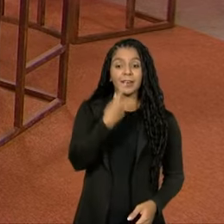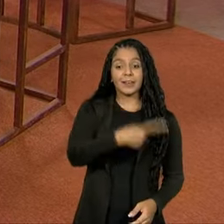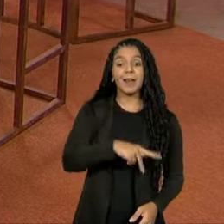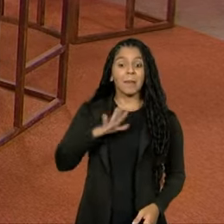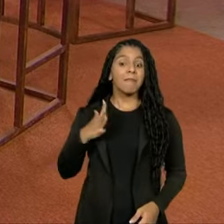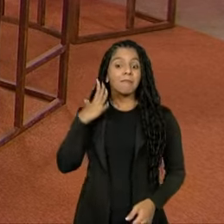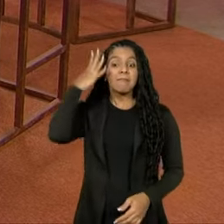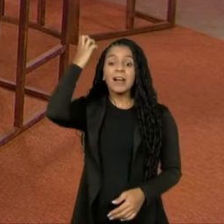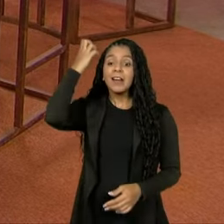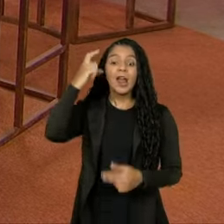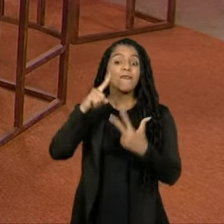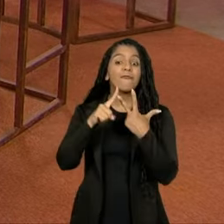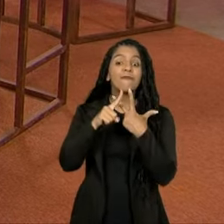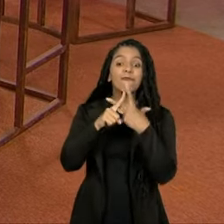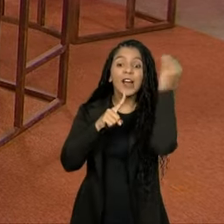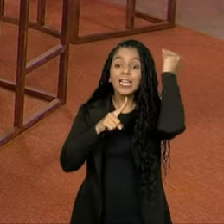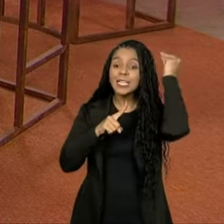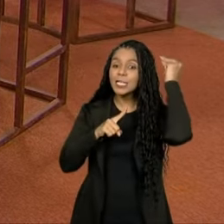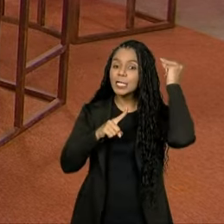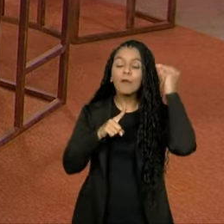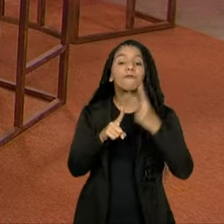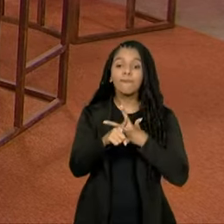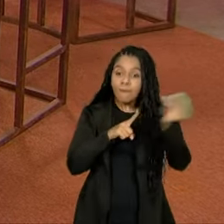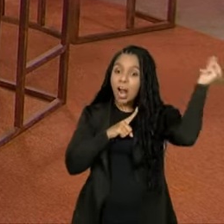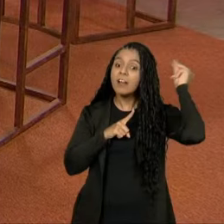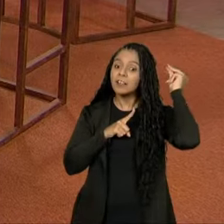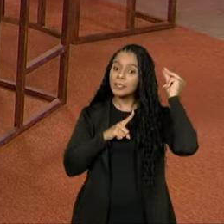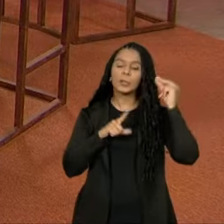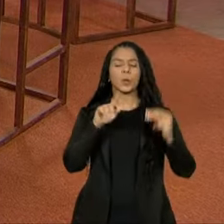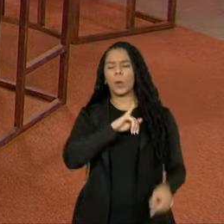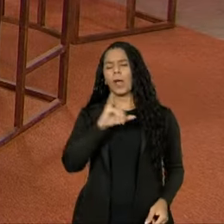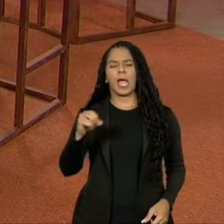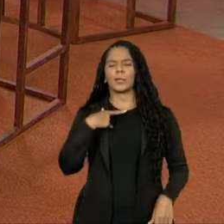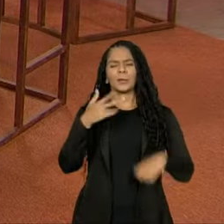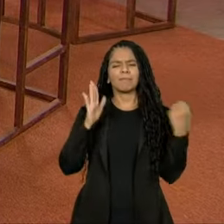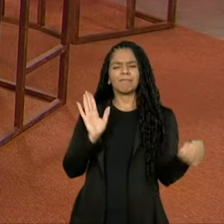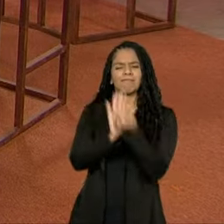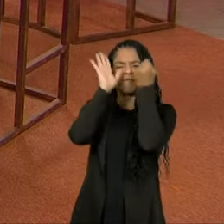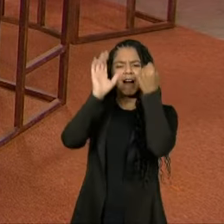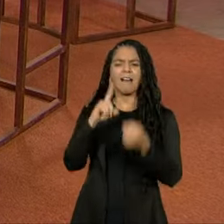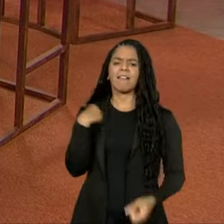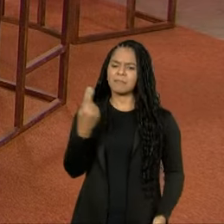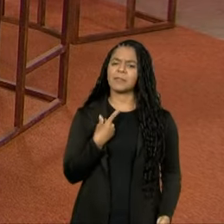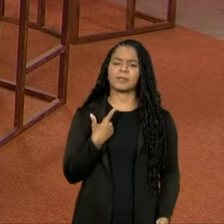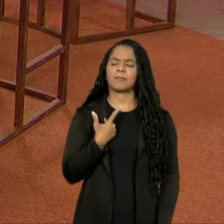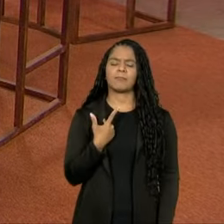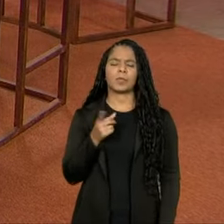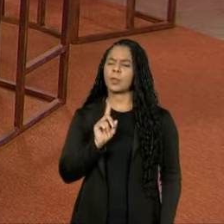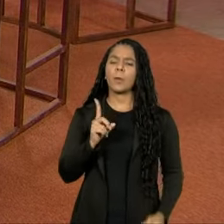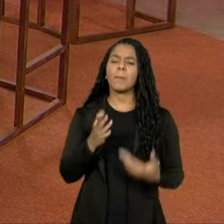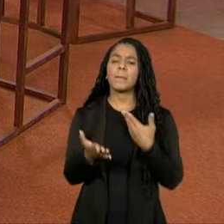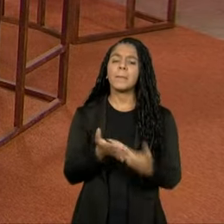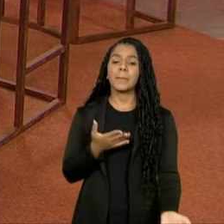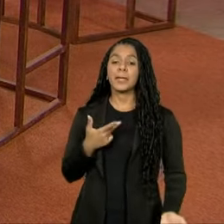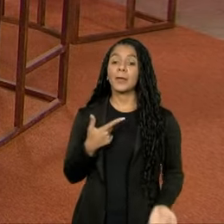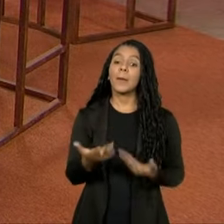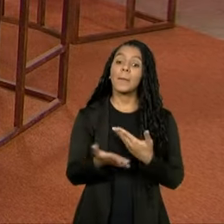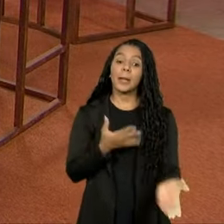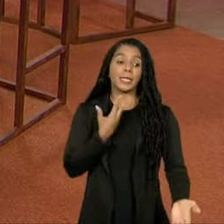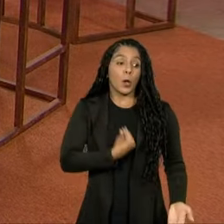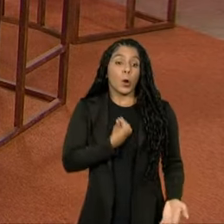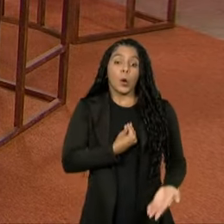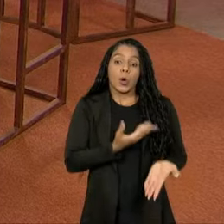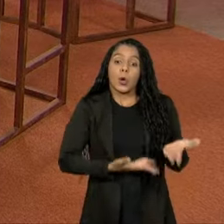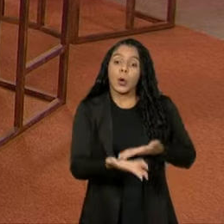venceu, você tem toda ela venceu. Achei lindo o que você falou. Entendeu? Então, assim, é isso que tem que ficar pra gente, né? A gente não perdeu, a gente perdeu a convivência, mas